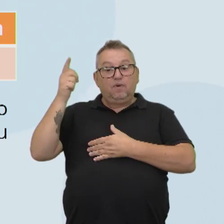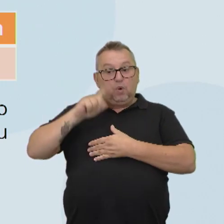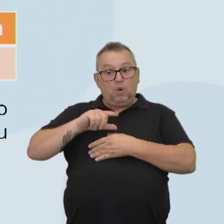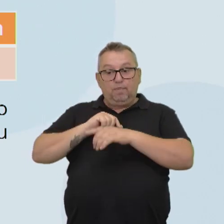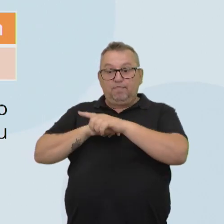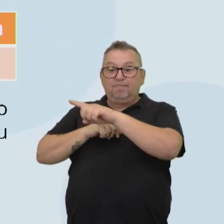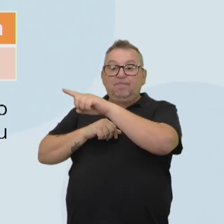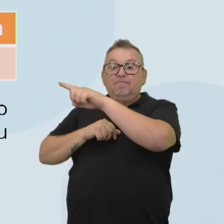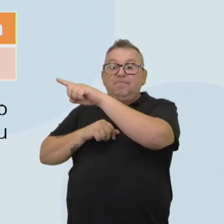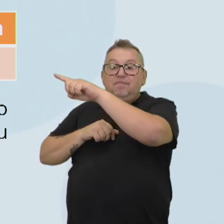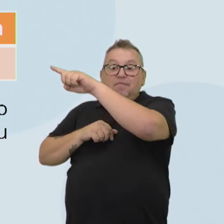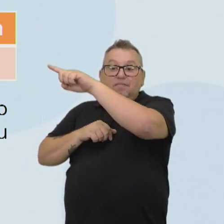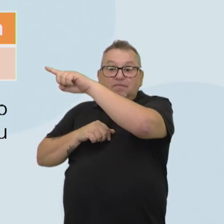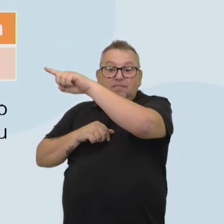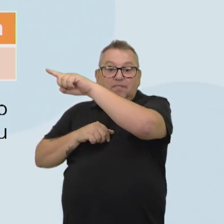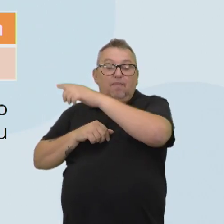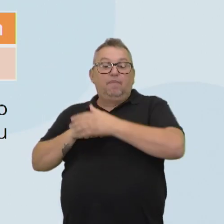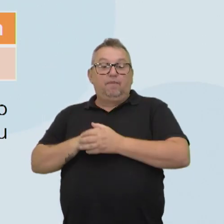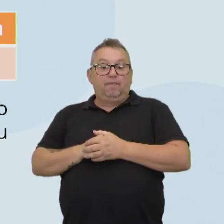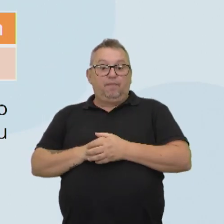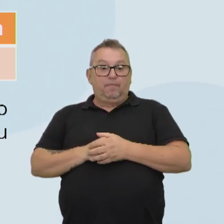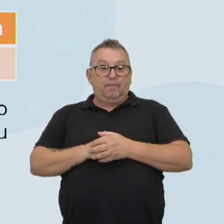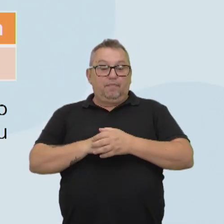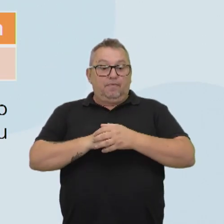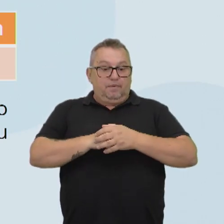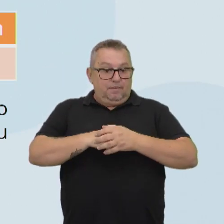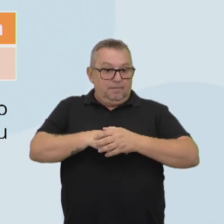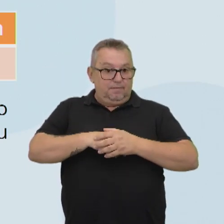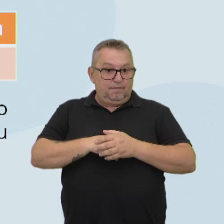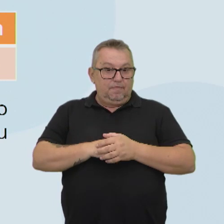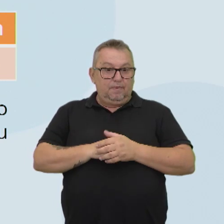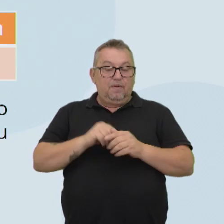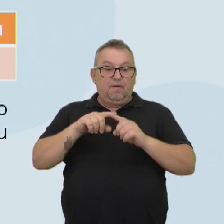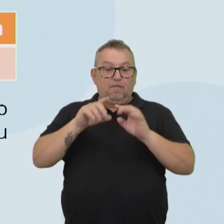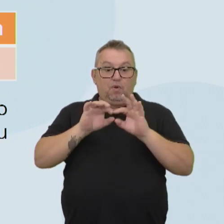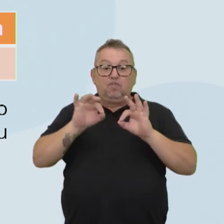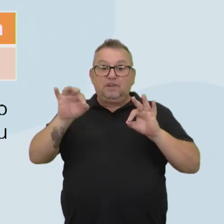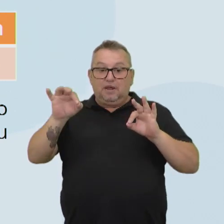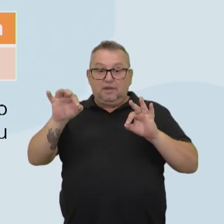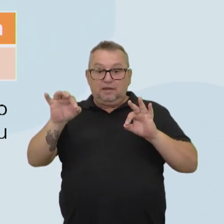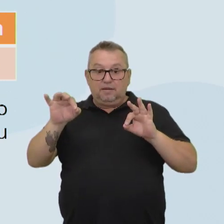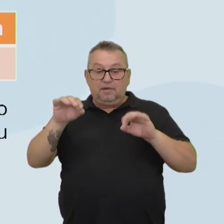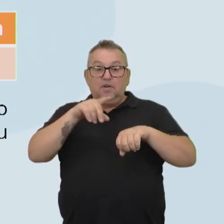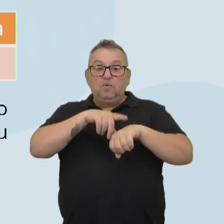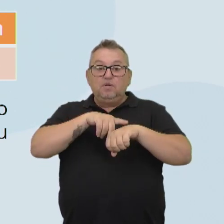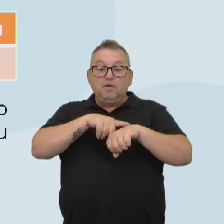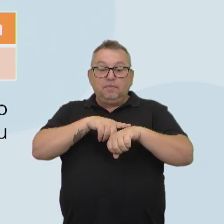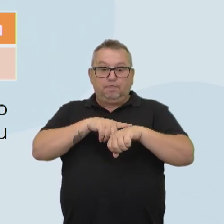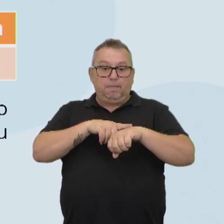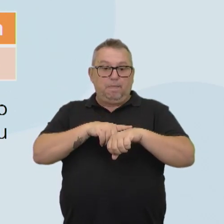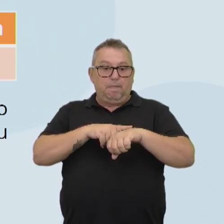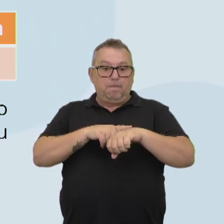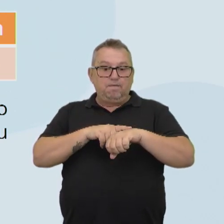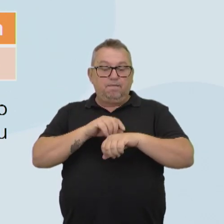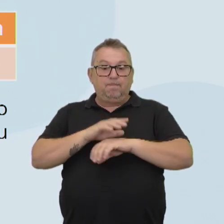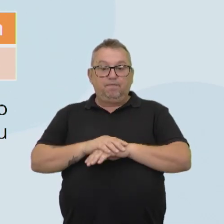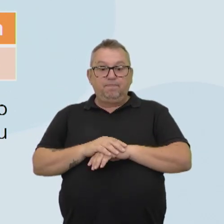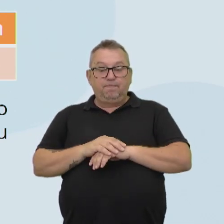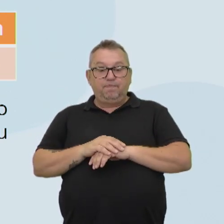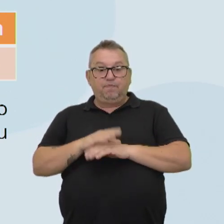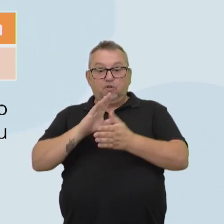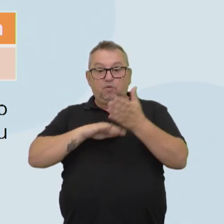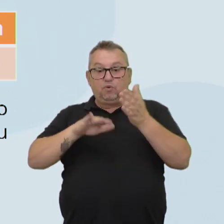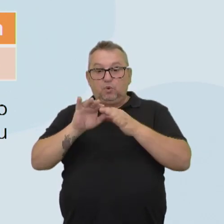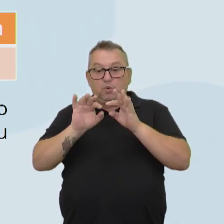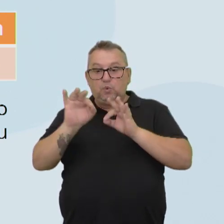quadro aí. Show. Então, veja, ele colocou que chamou de trecho a distância, né? E o tempo aqui embaixo. Então, ele está colocando todas